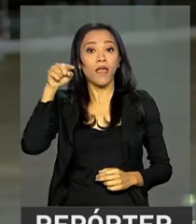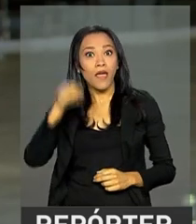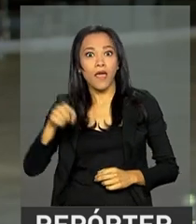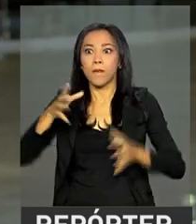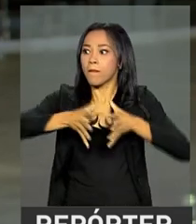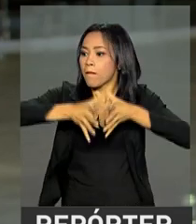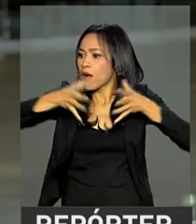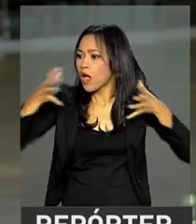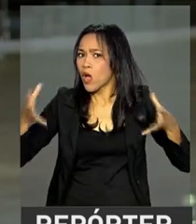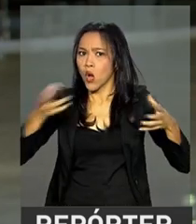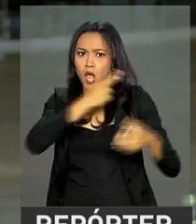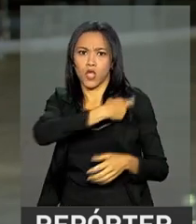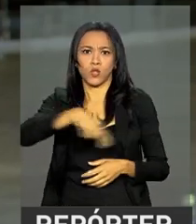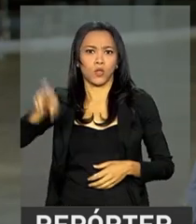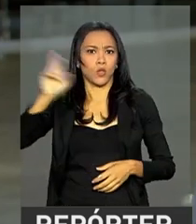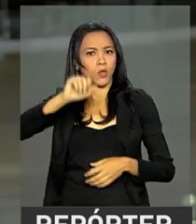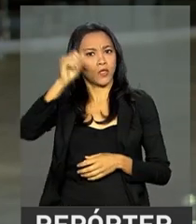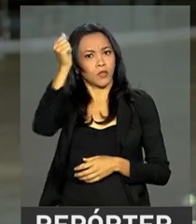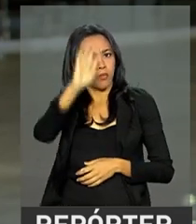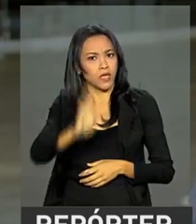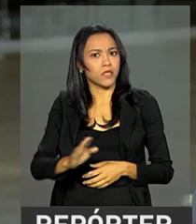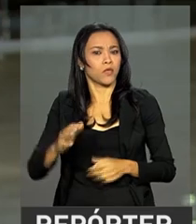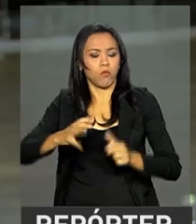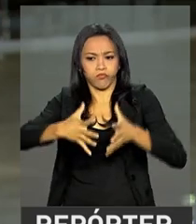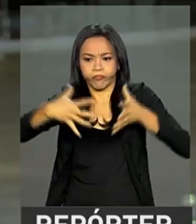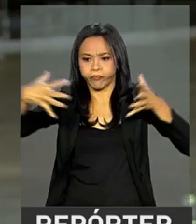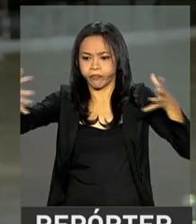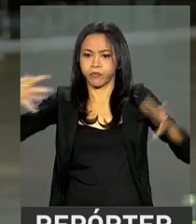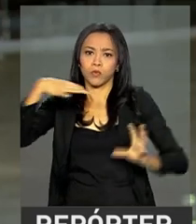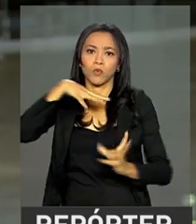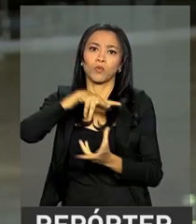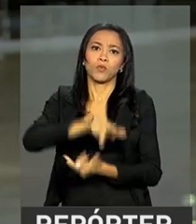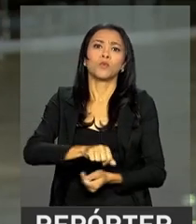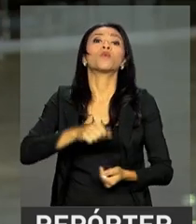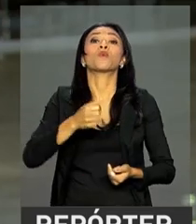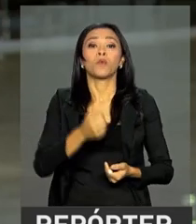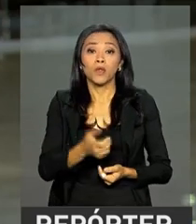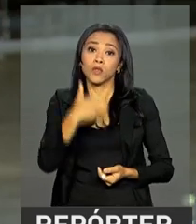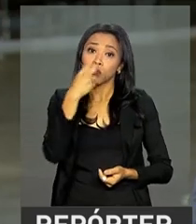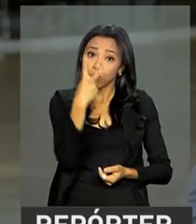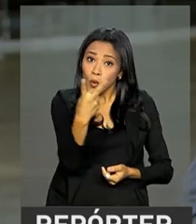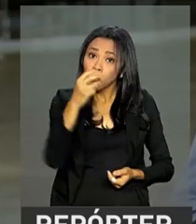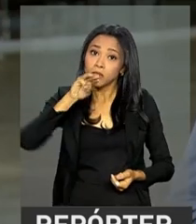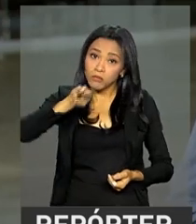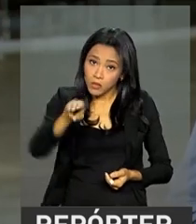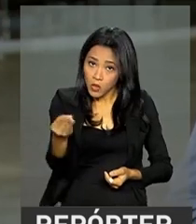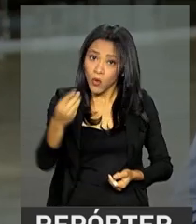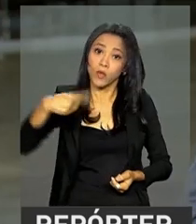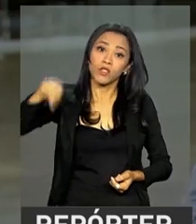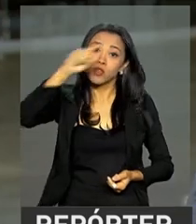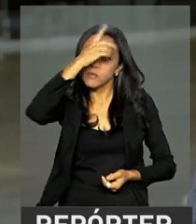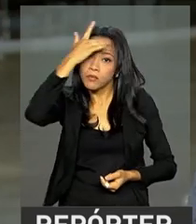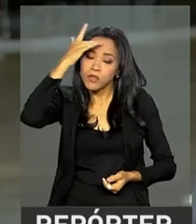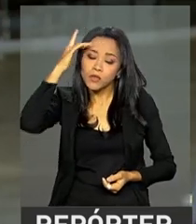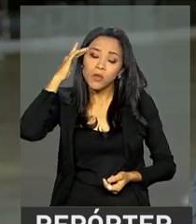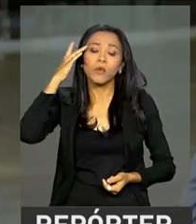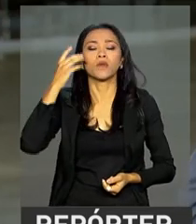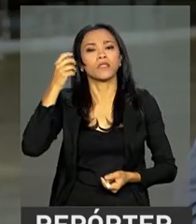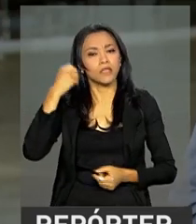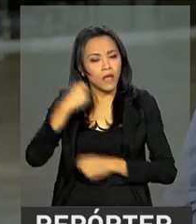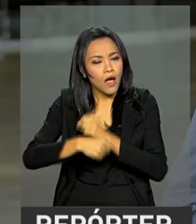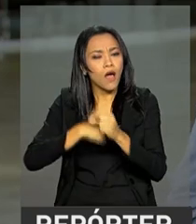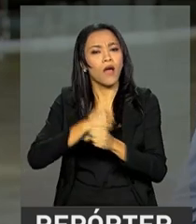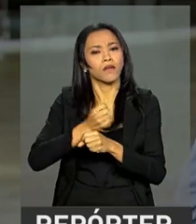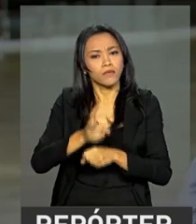manifestação religiosa do brasil uma das maiores do mundo reúne cerca de 2 milhões de pessoas todos os anos a nossa